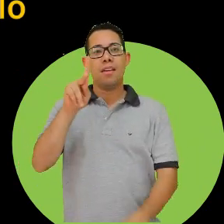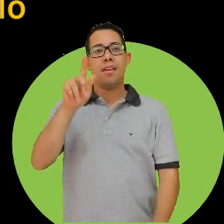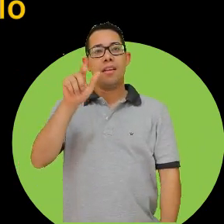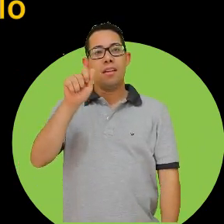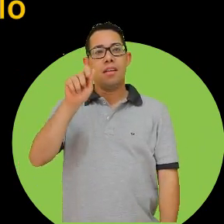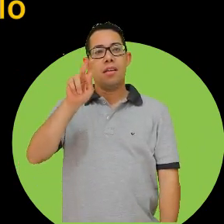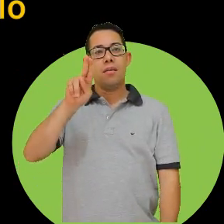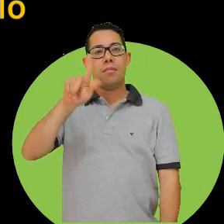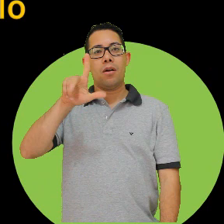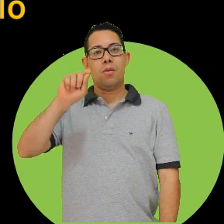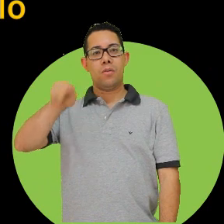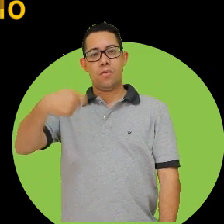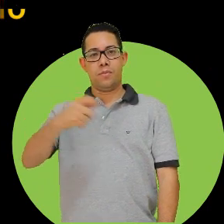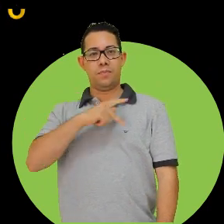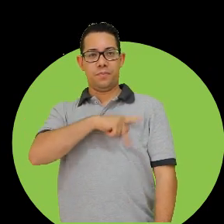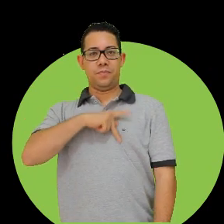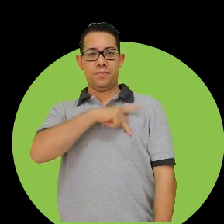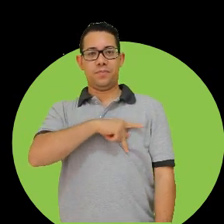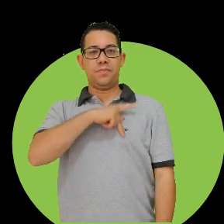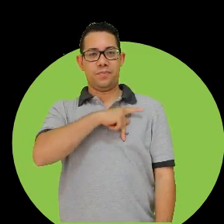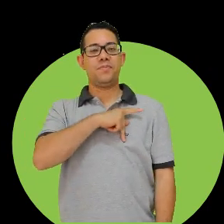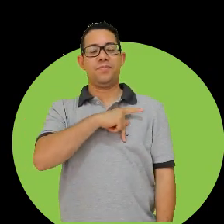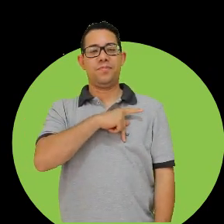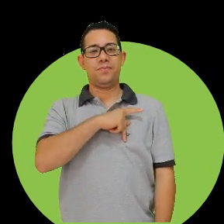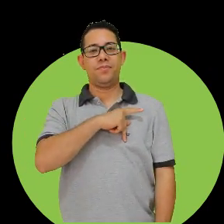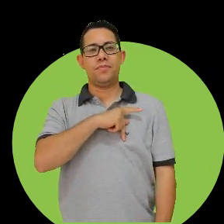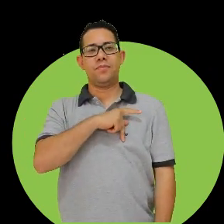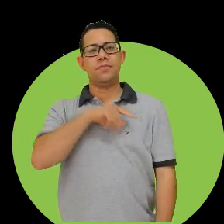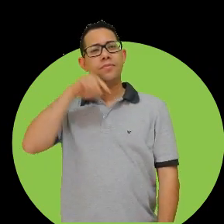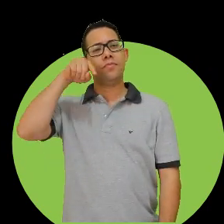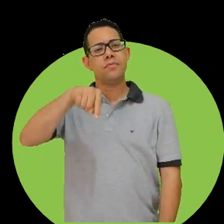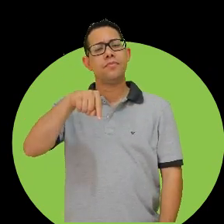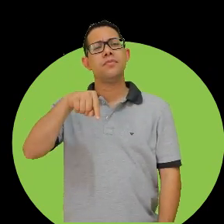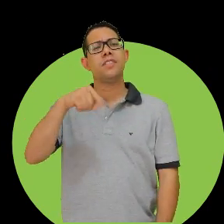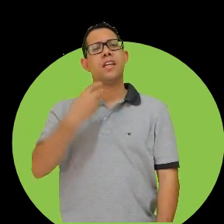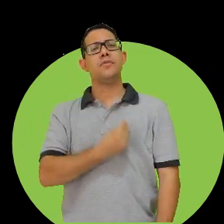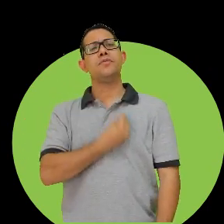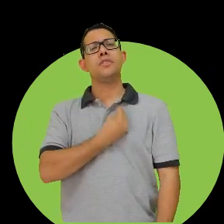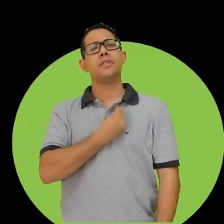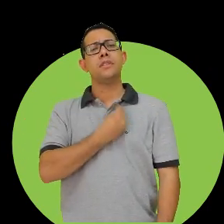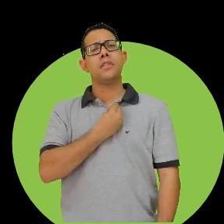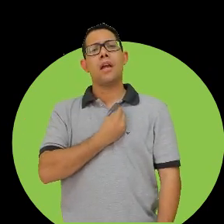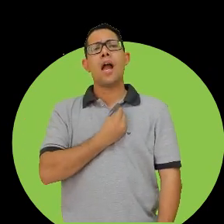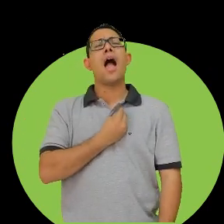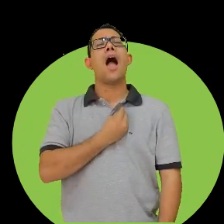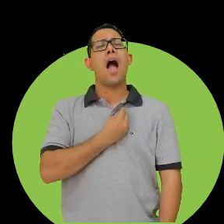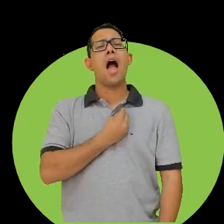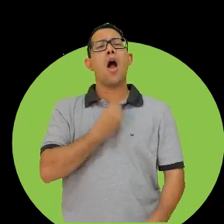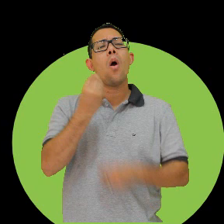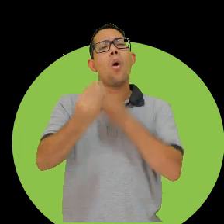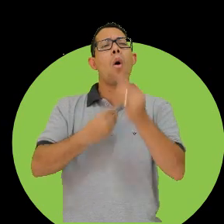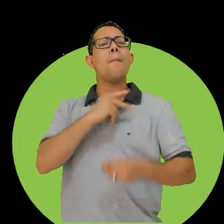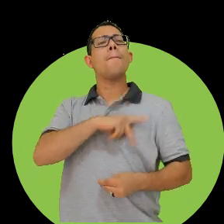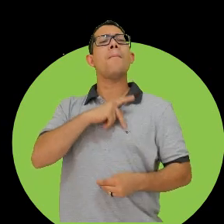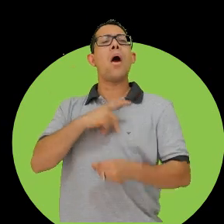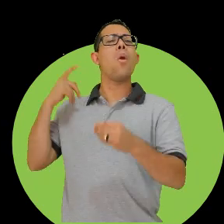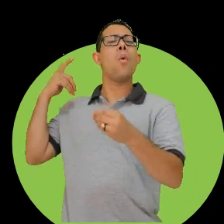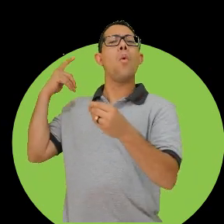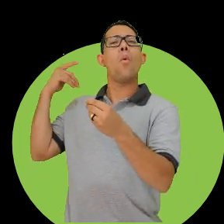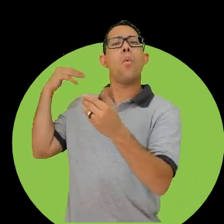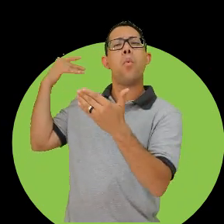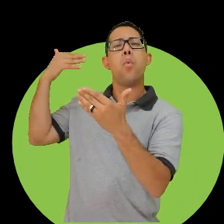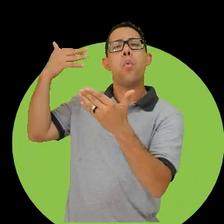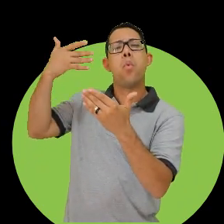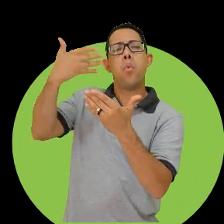apóstolo Paulo. Quando nós falamos disso, nós precisamos entender um pouco da sua trajetória, ou como que